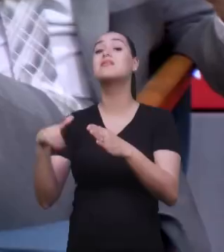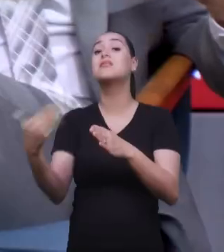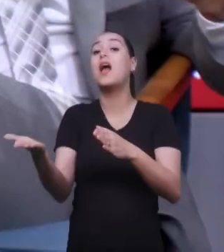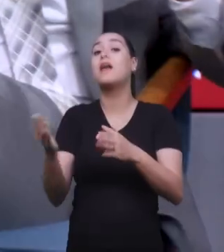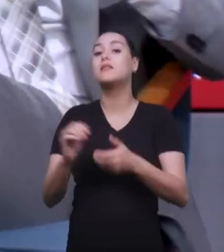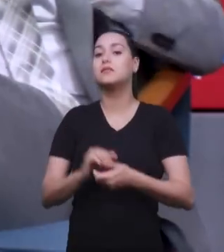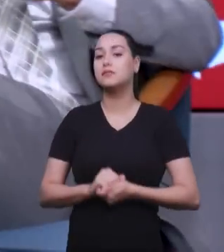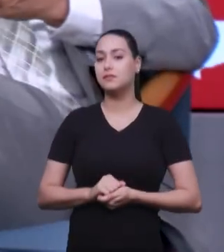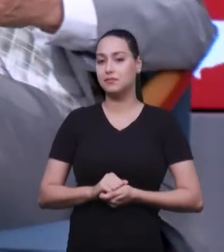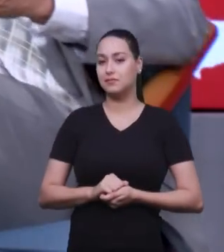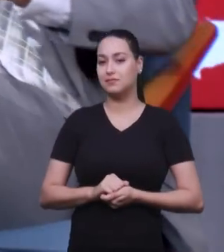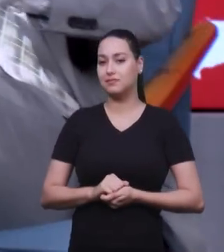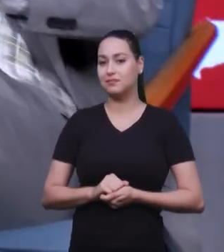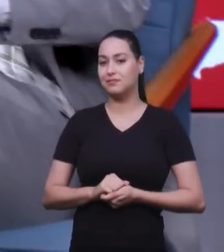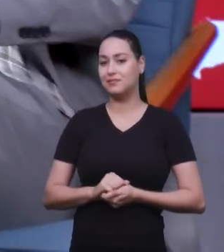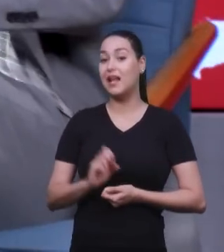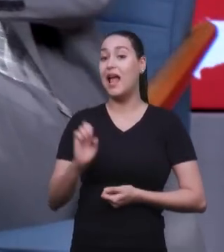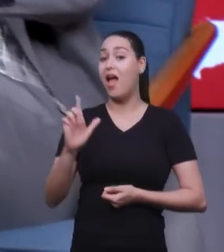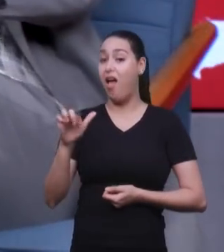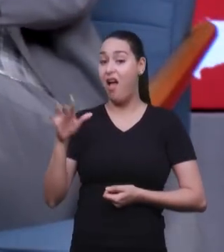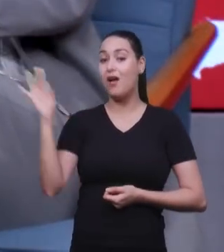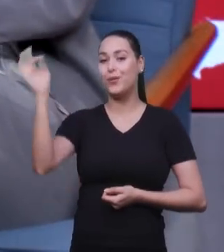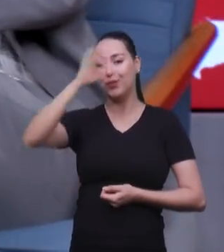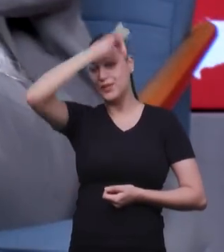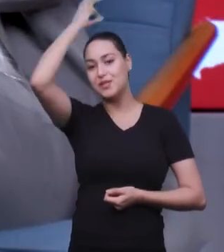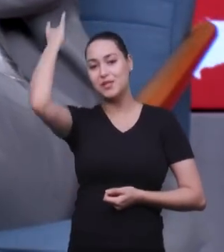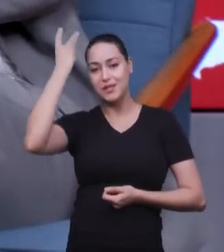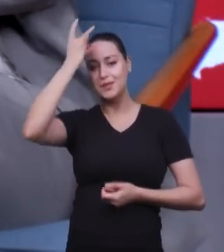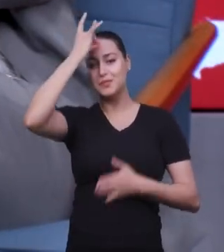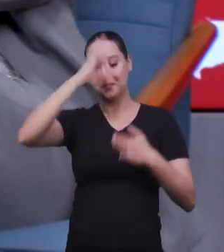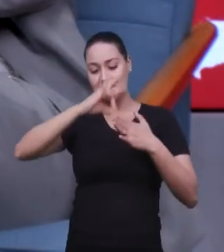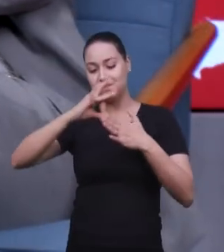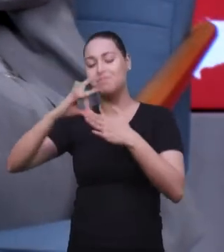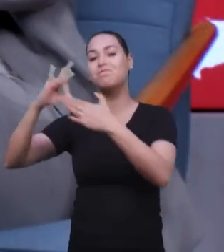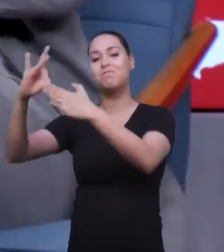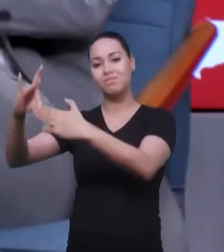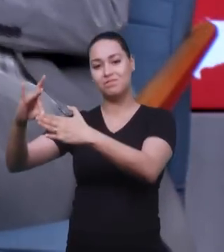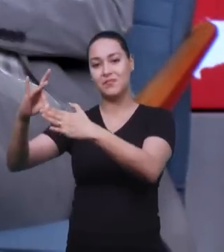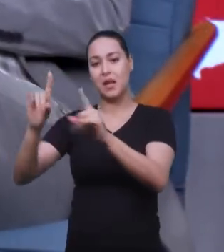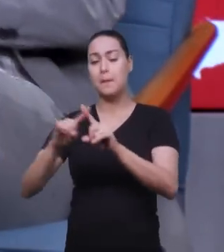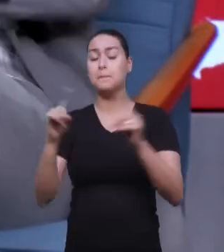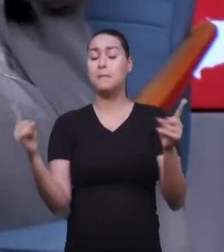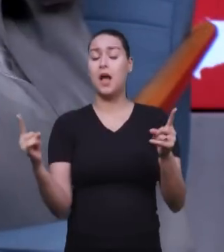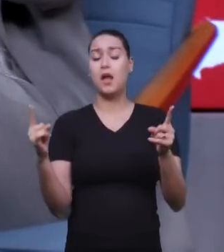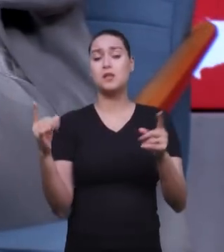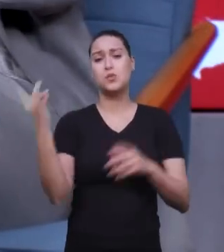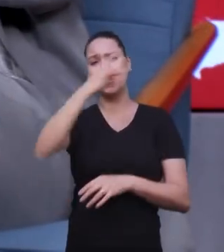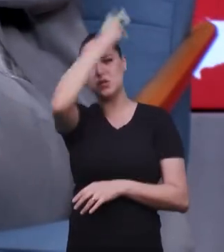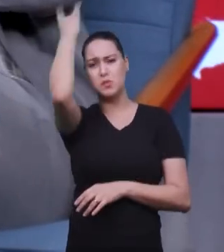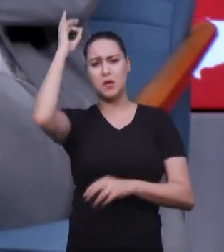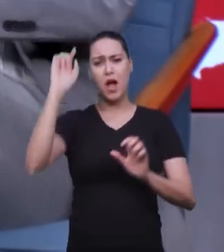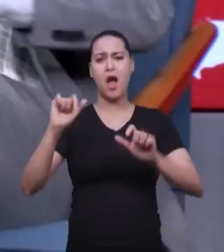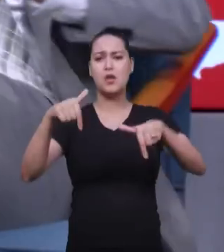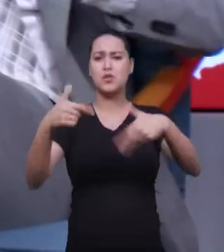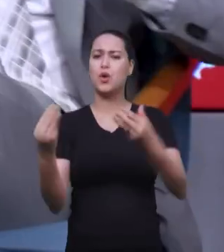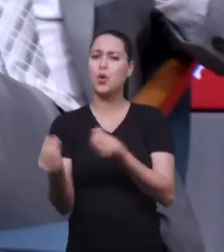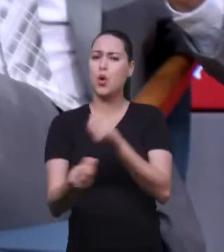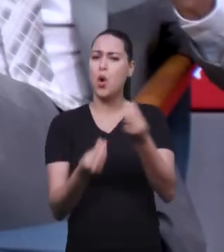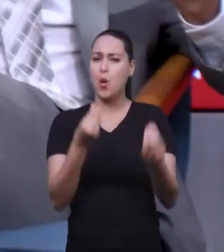outro que vai te conduzir? Esse outro que vai te conduzir é o Espírito Santo. Mas o Espírito Santo vai agir